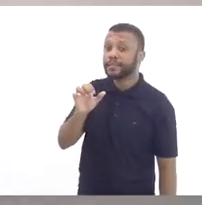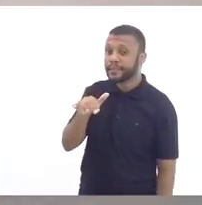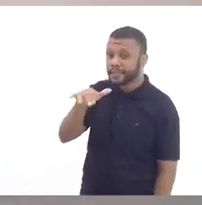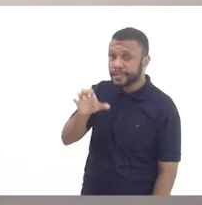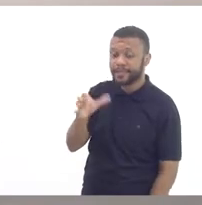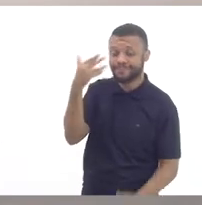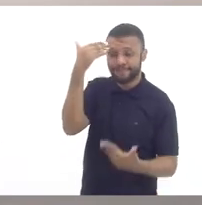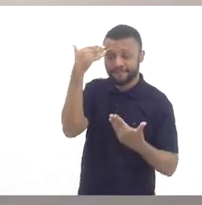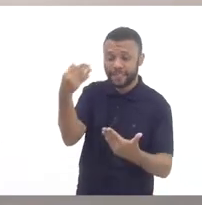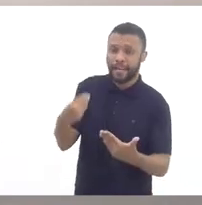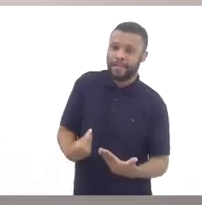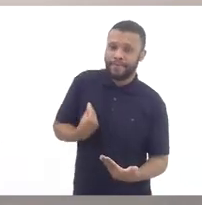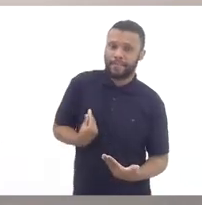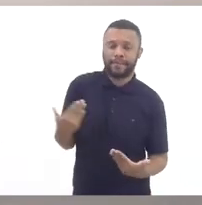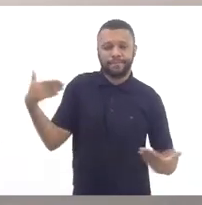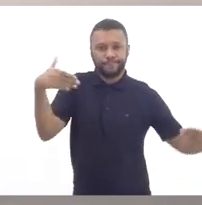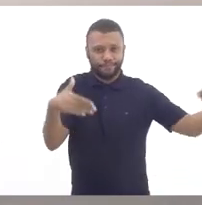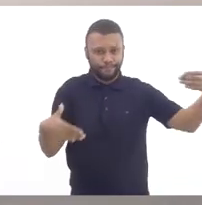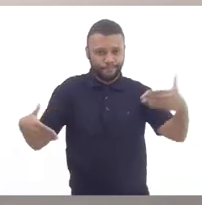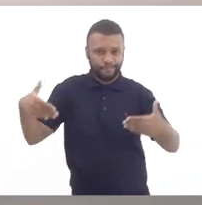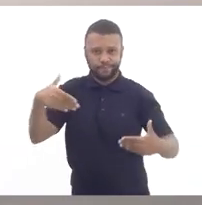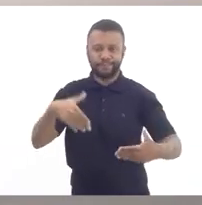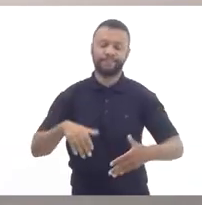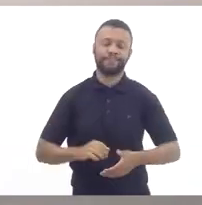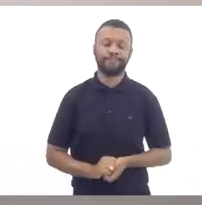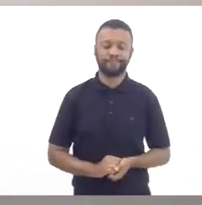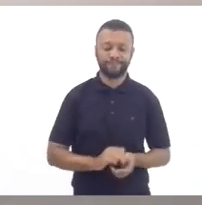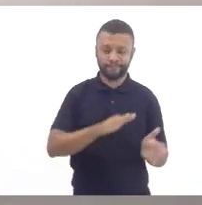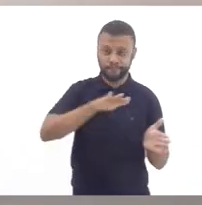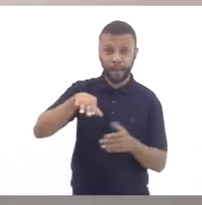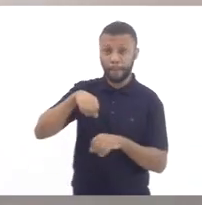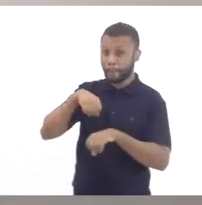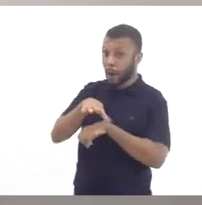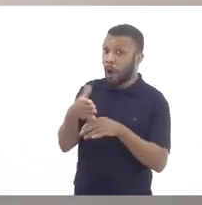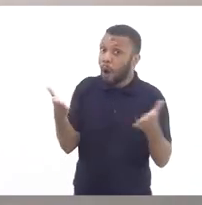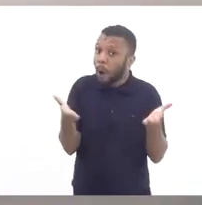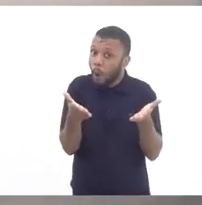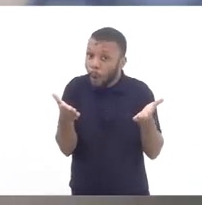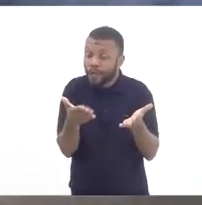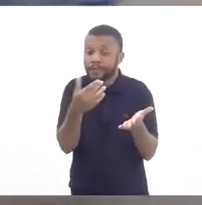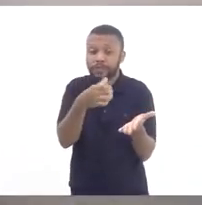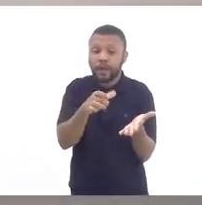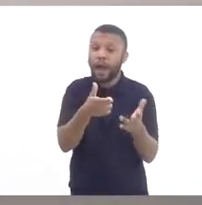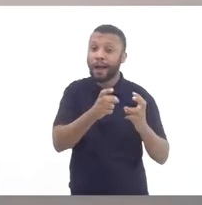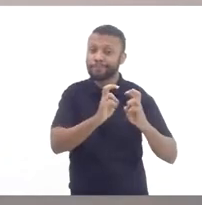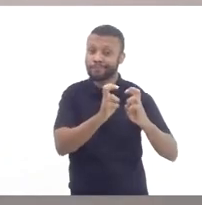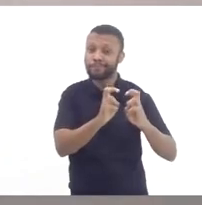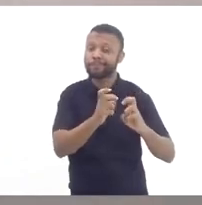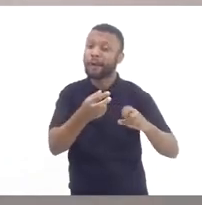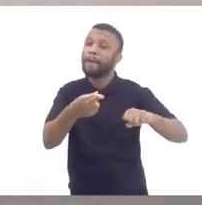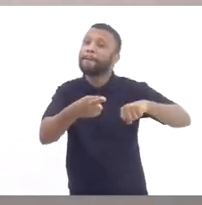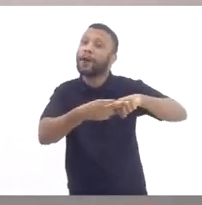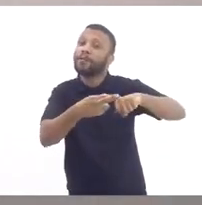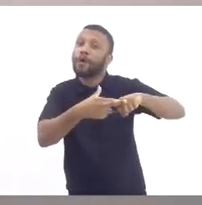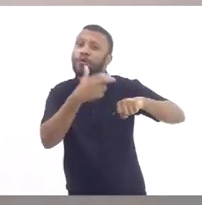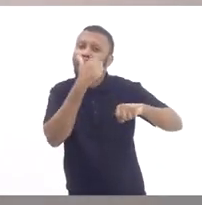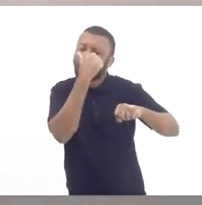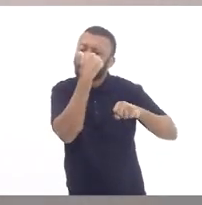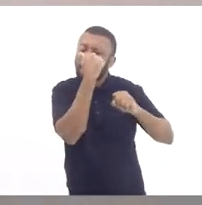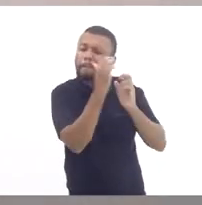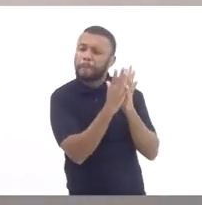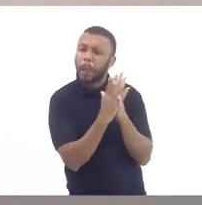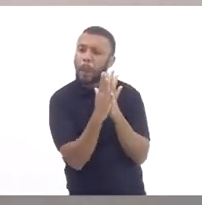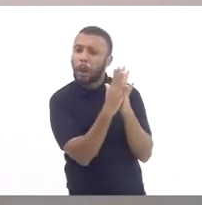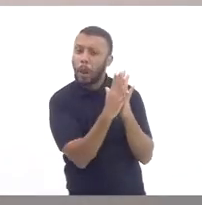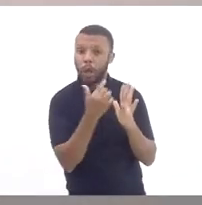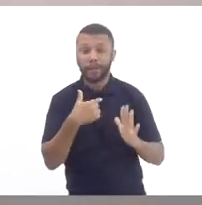hoje a composição de Belford Roxo, a plataforma ficou lotada, eu estava saindo de